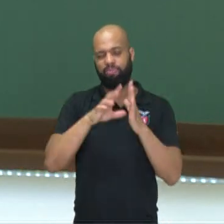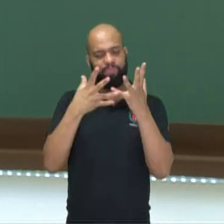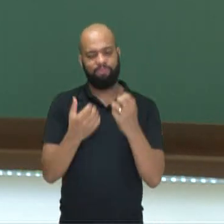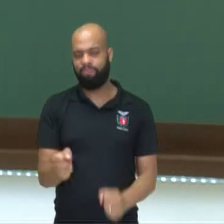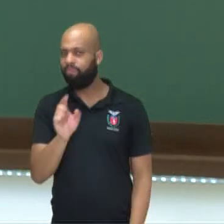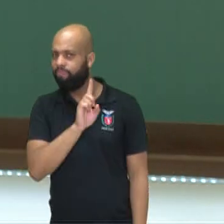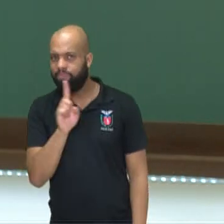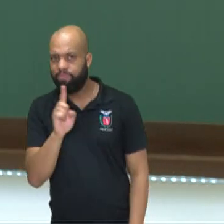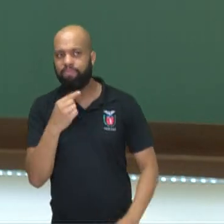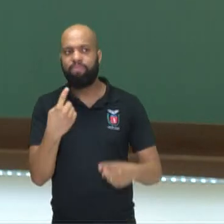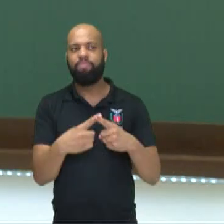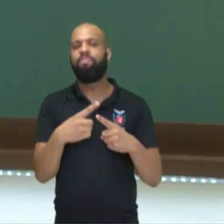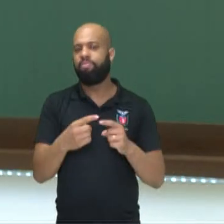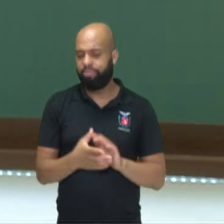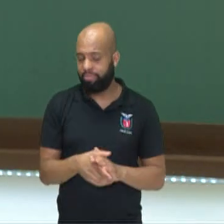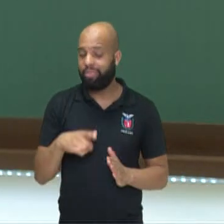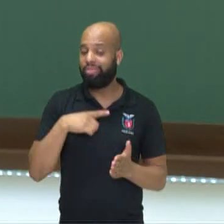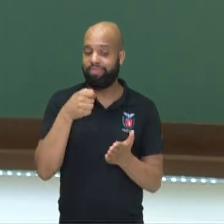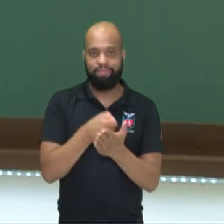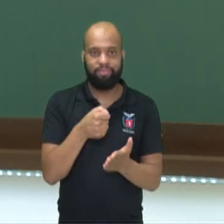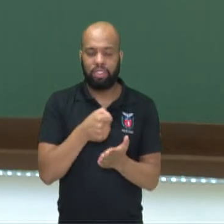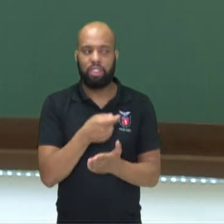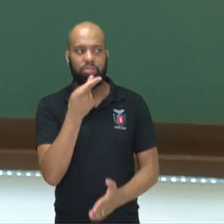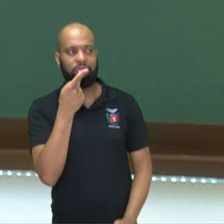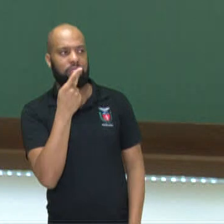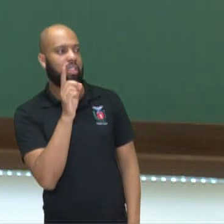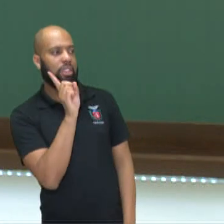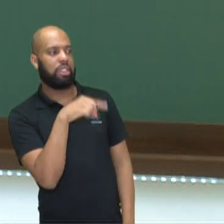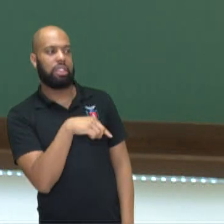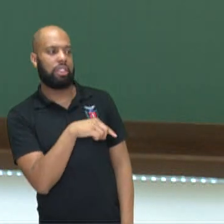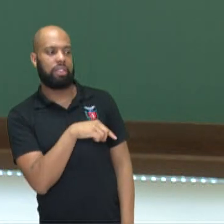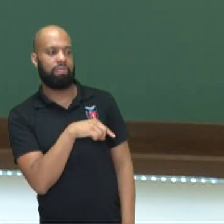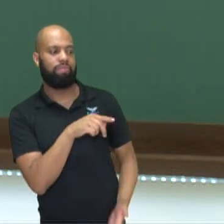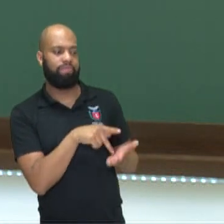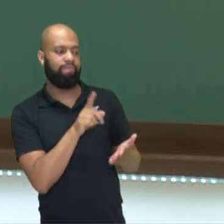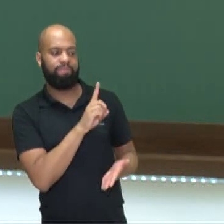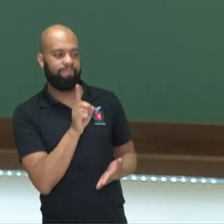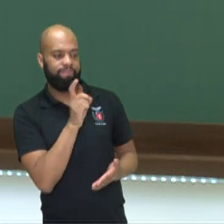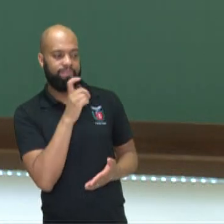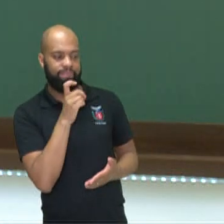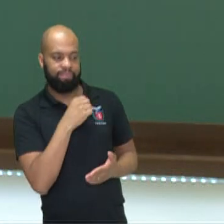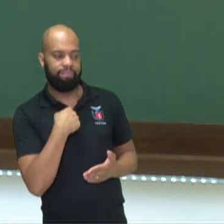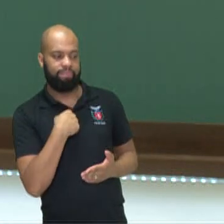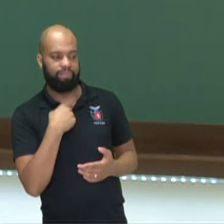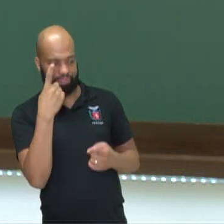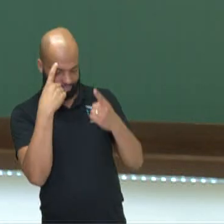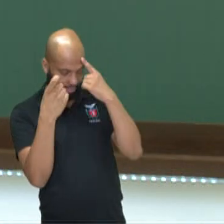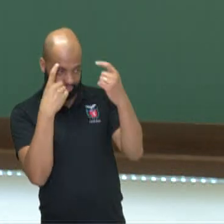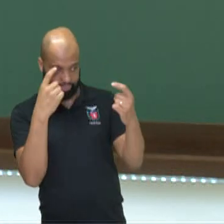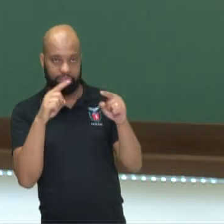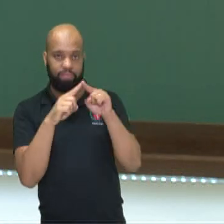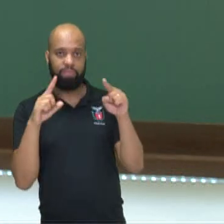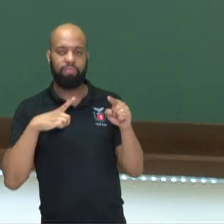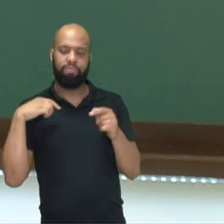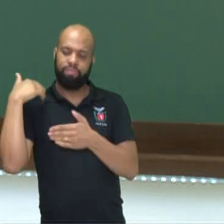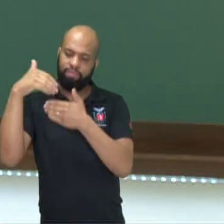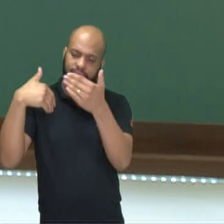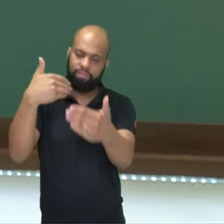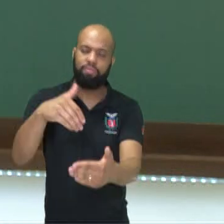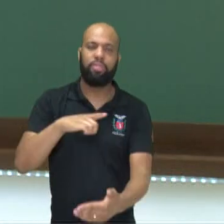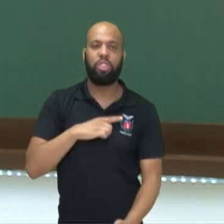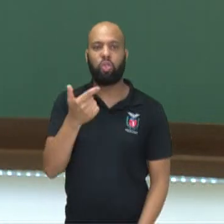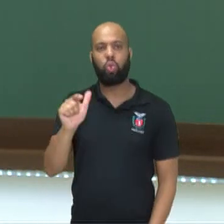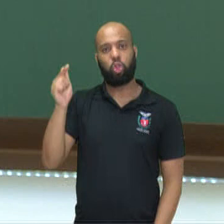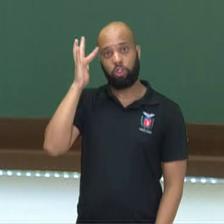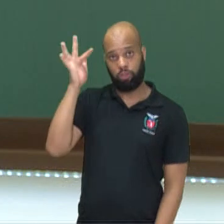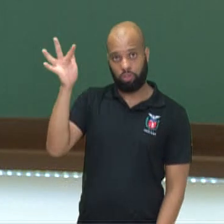Ele foi obrigado a negar, esconder essas ideias por muitos anos que foram desenvolvidas mais para frente por